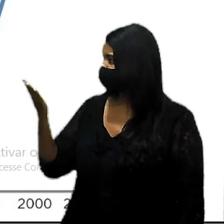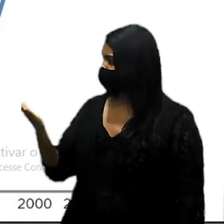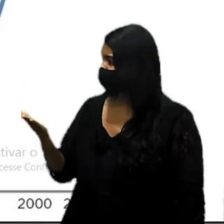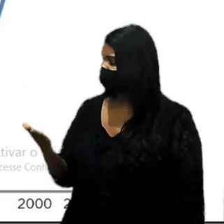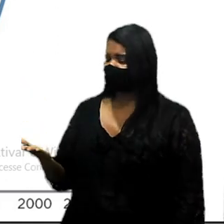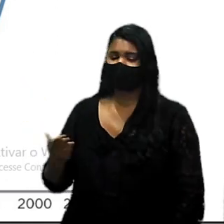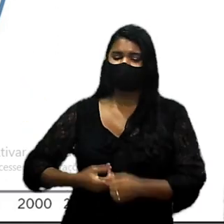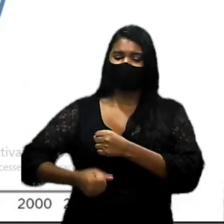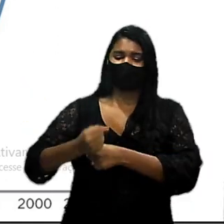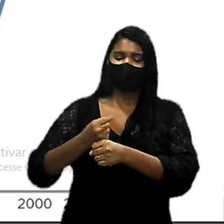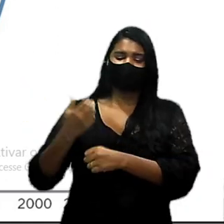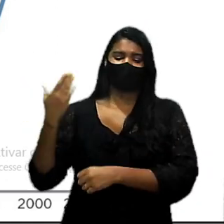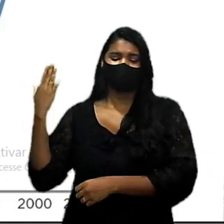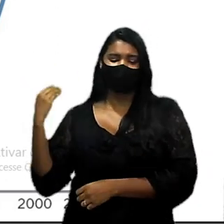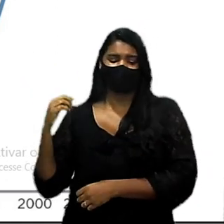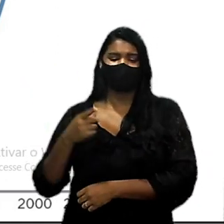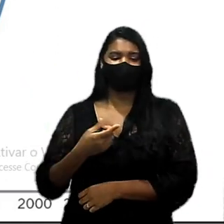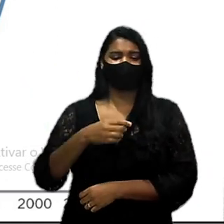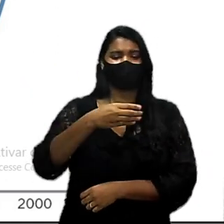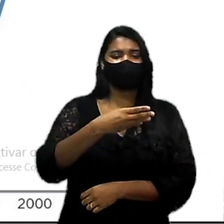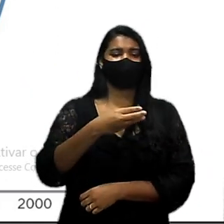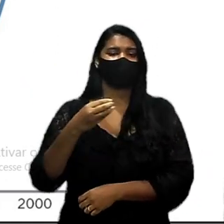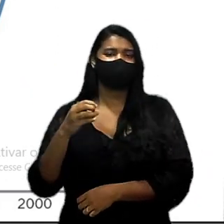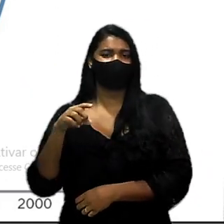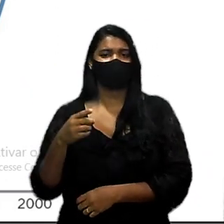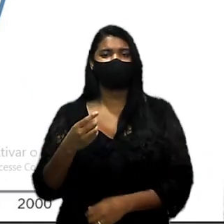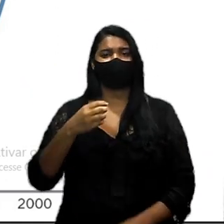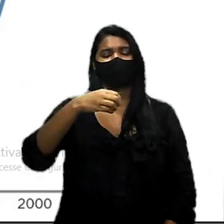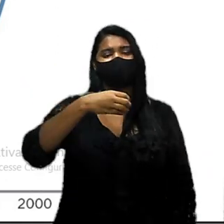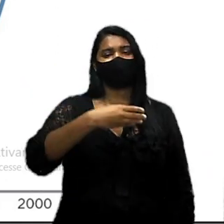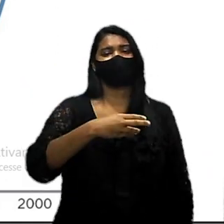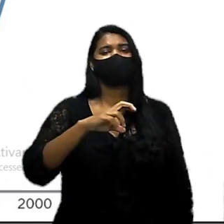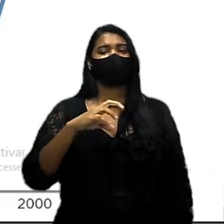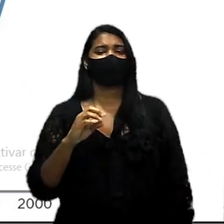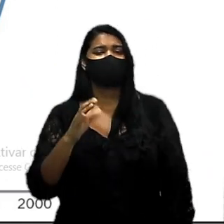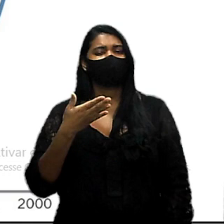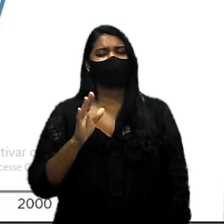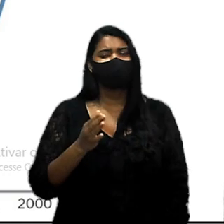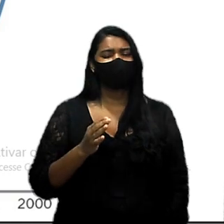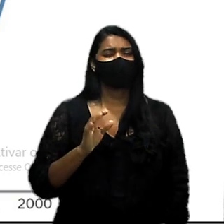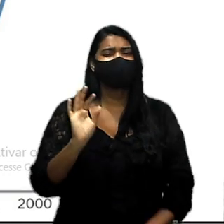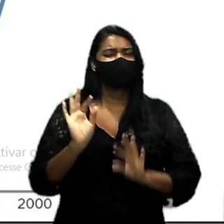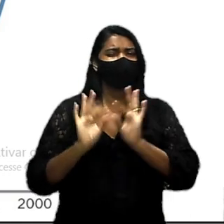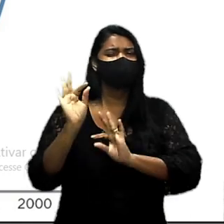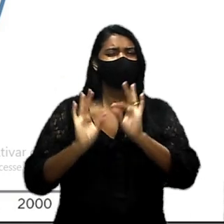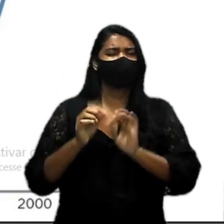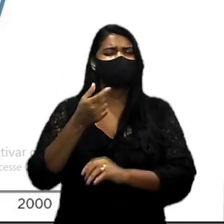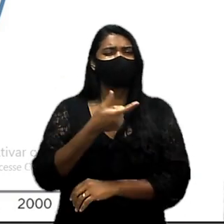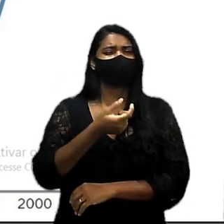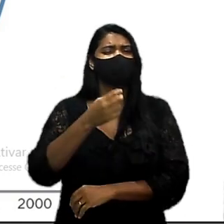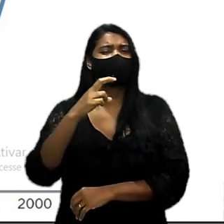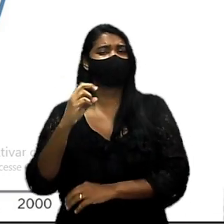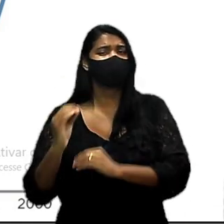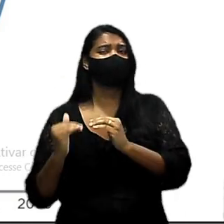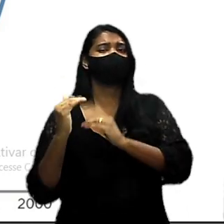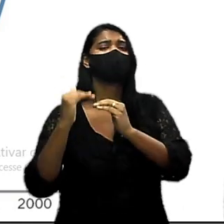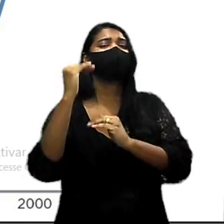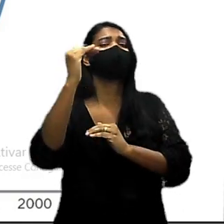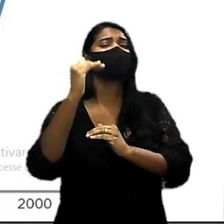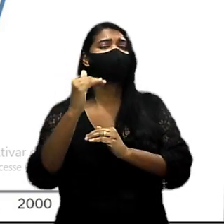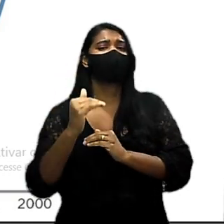de 1400, 1450, até uma previsão para 2050, o que é que a gente